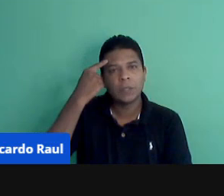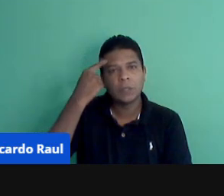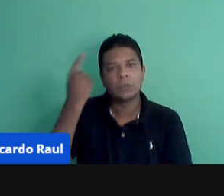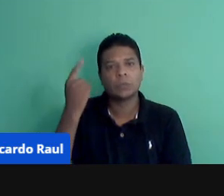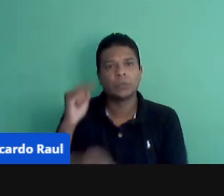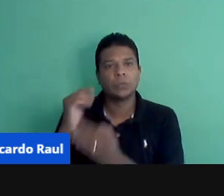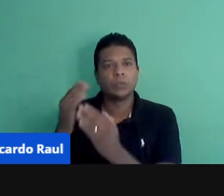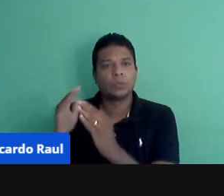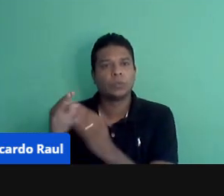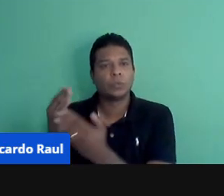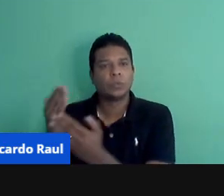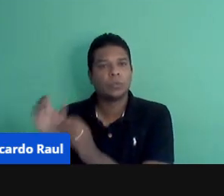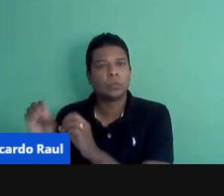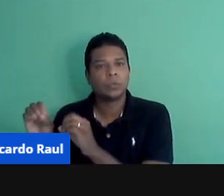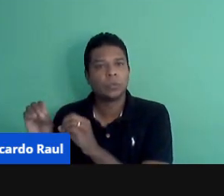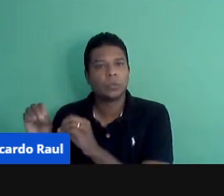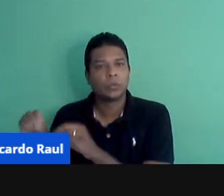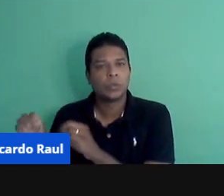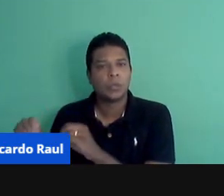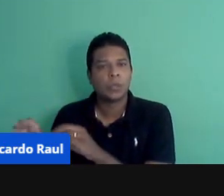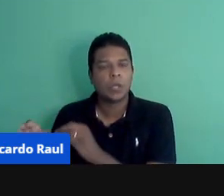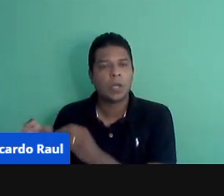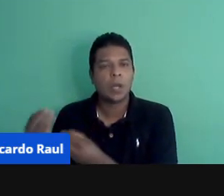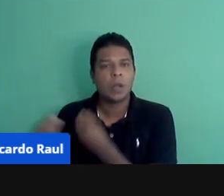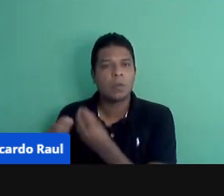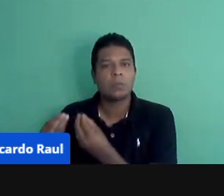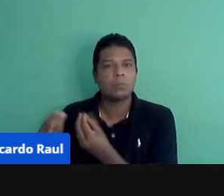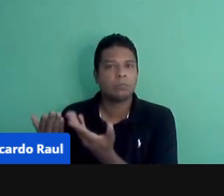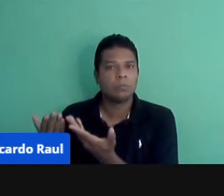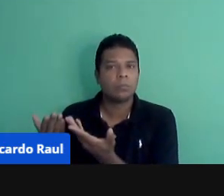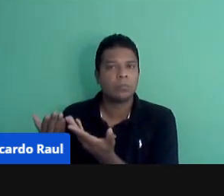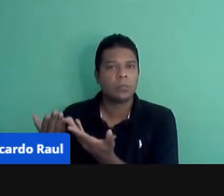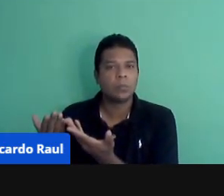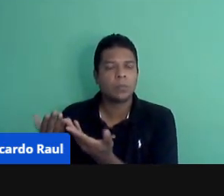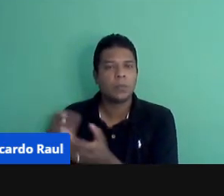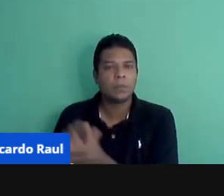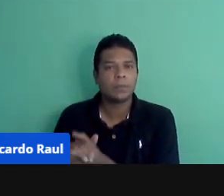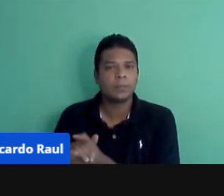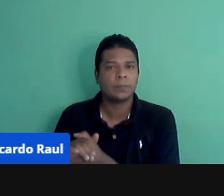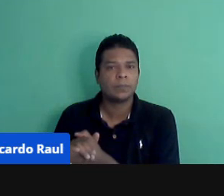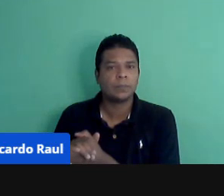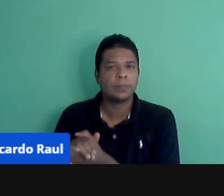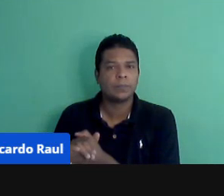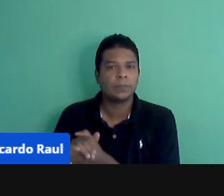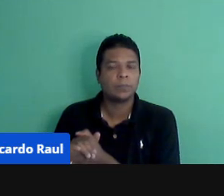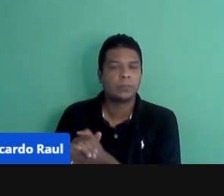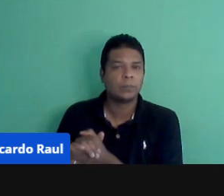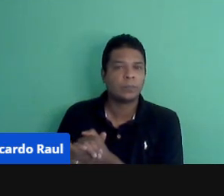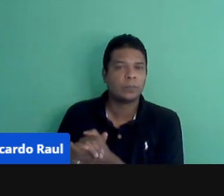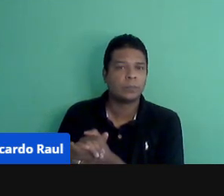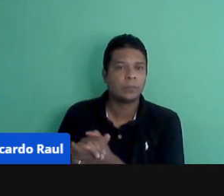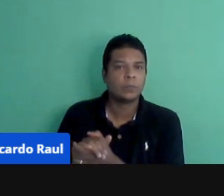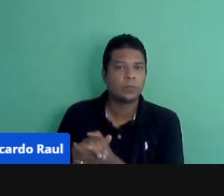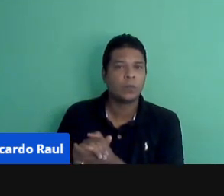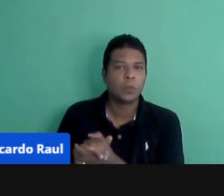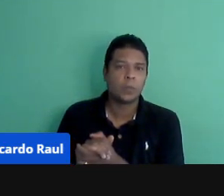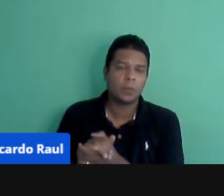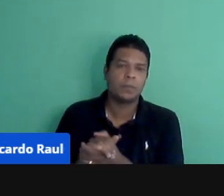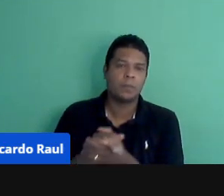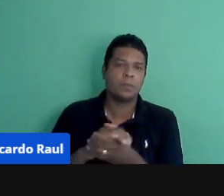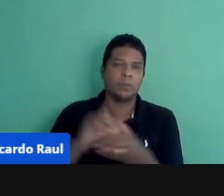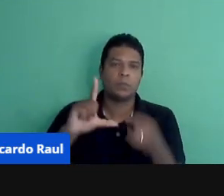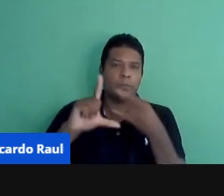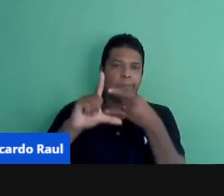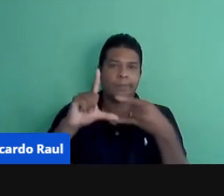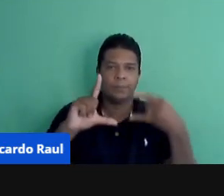aluno tinha que, de alguma forma, participar. O que de cara funcionou foi o Google Meet. Sem